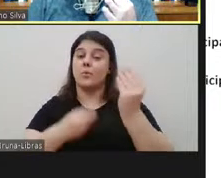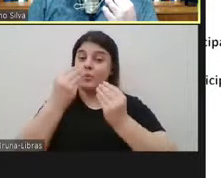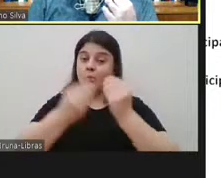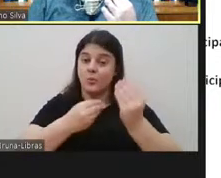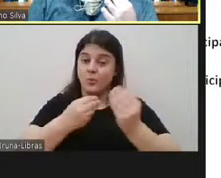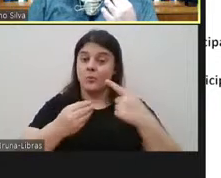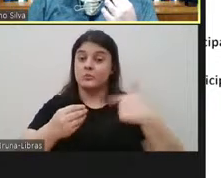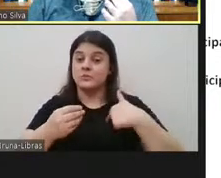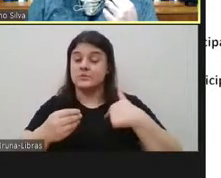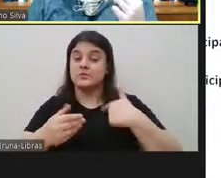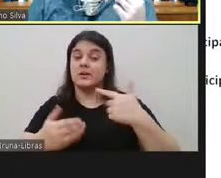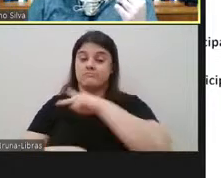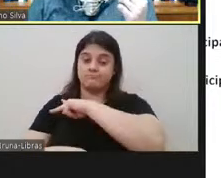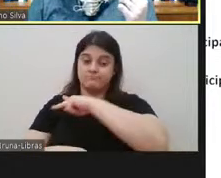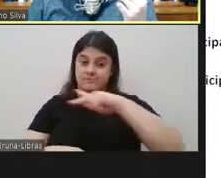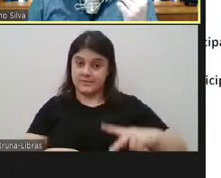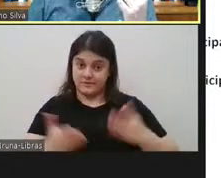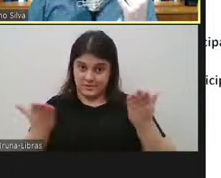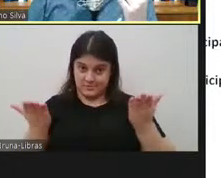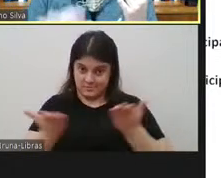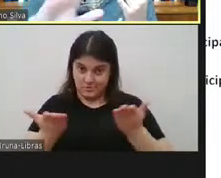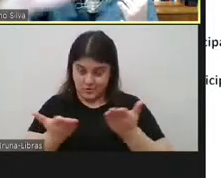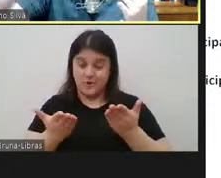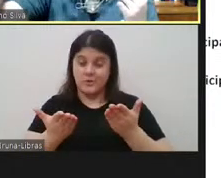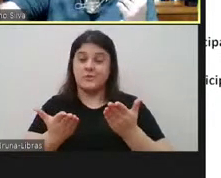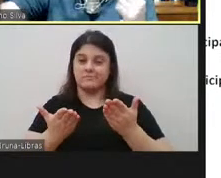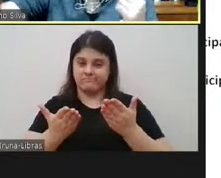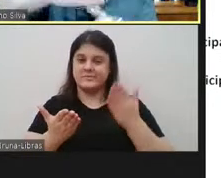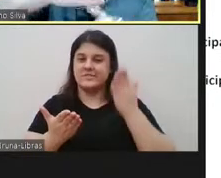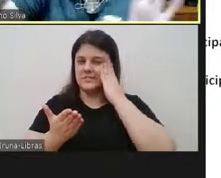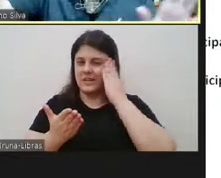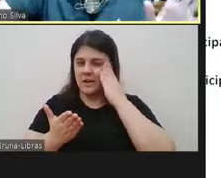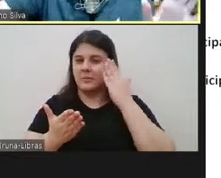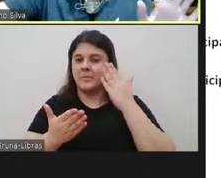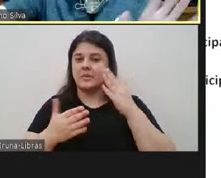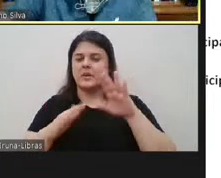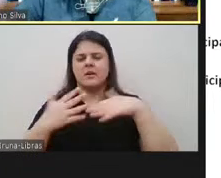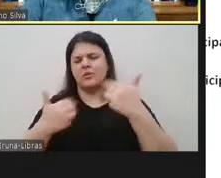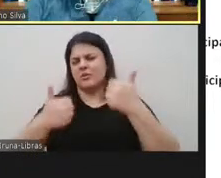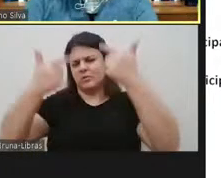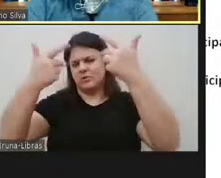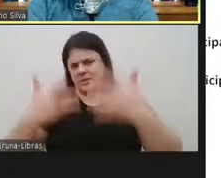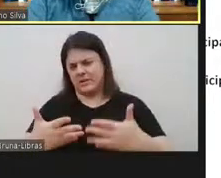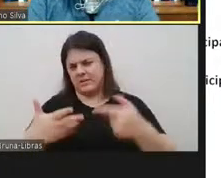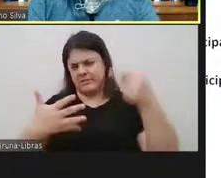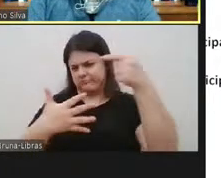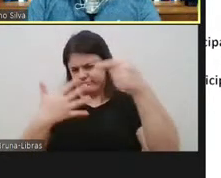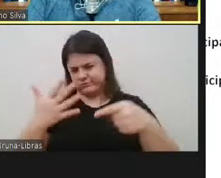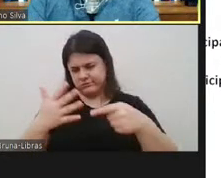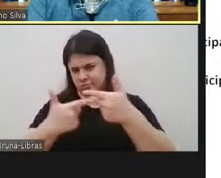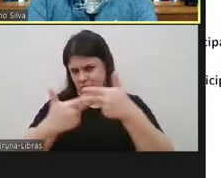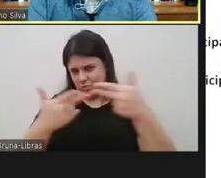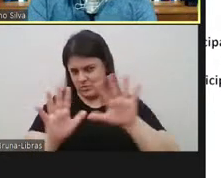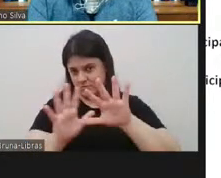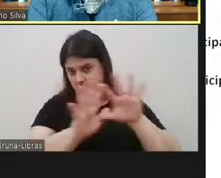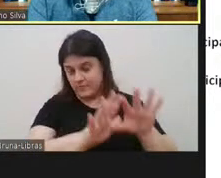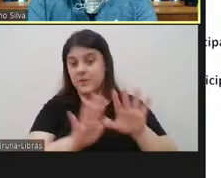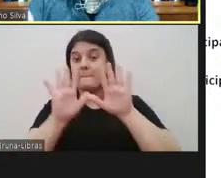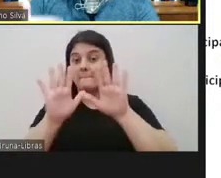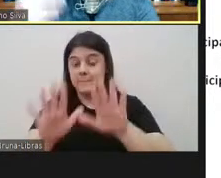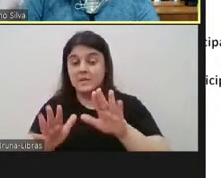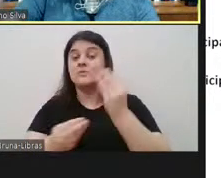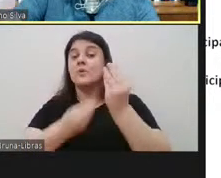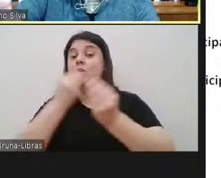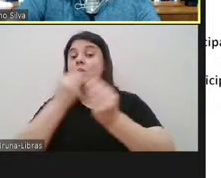maneira como é conduzido à presidência da república atualmente né a despeito das preferências não quer entrar nessa ordem de questões aqui mas muito em virtude